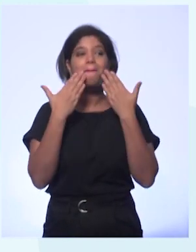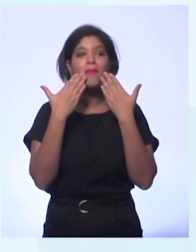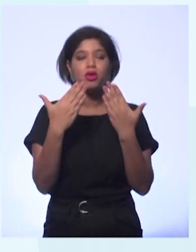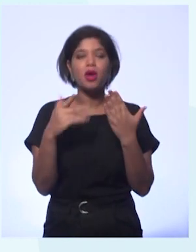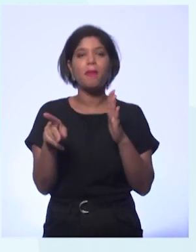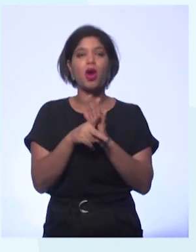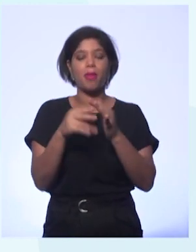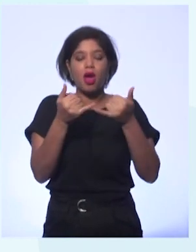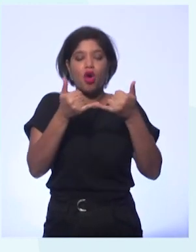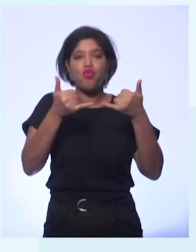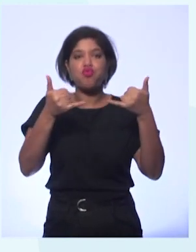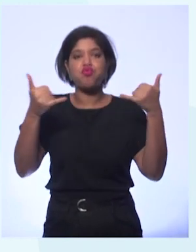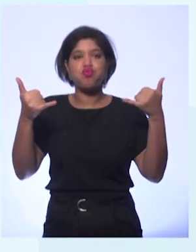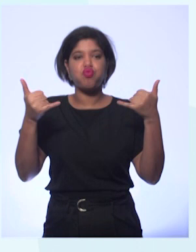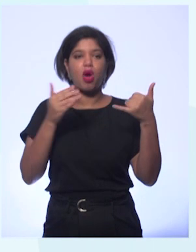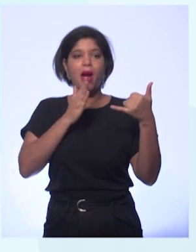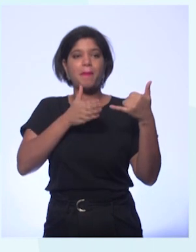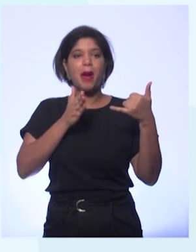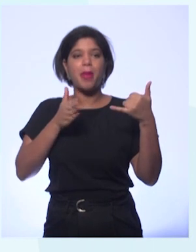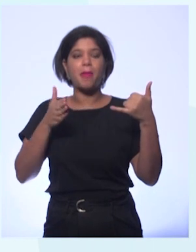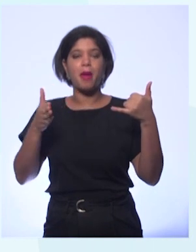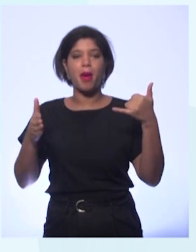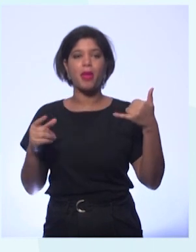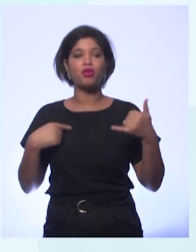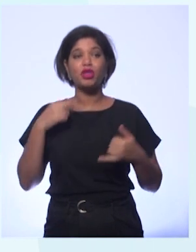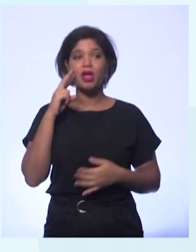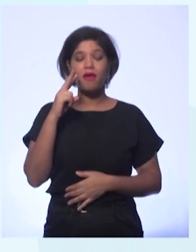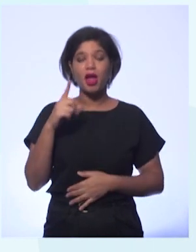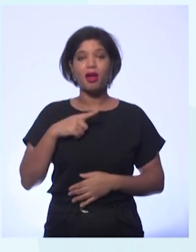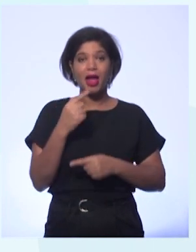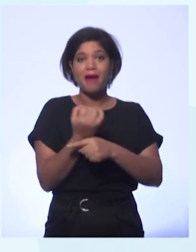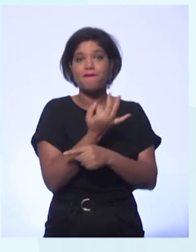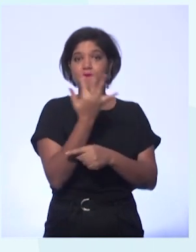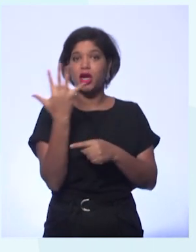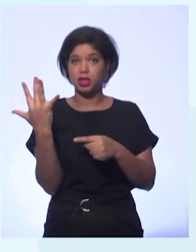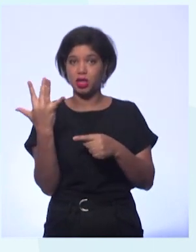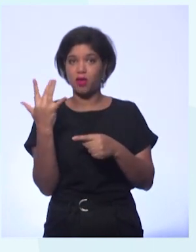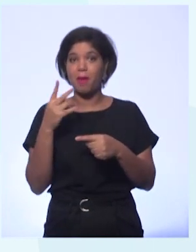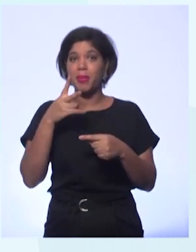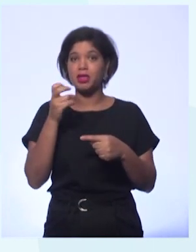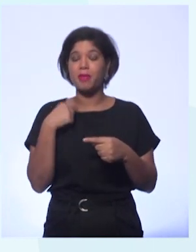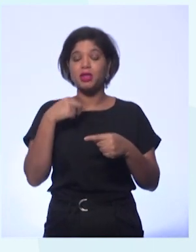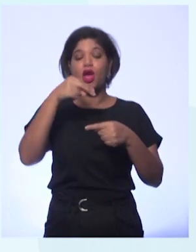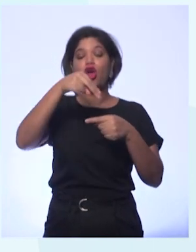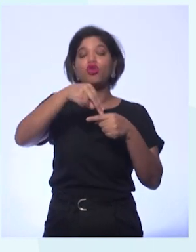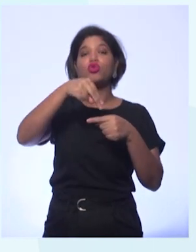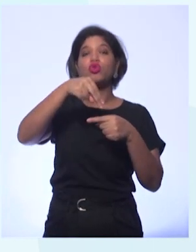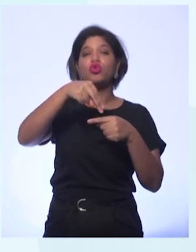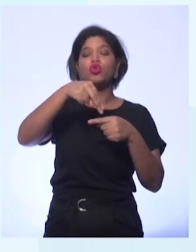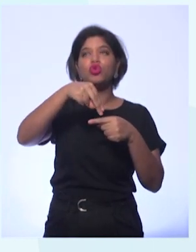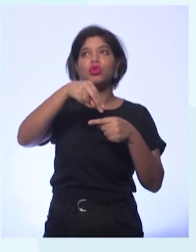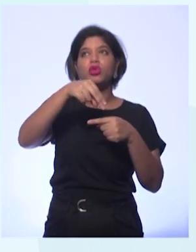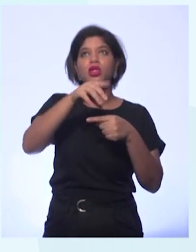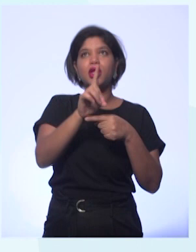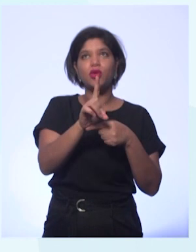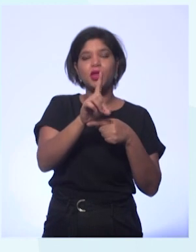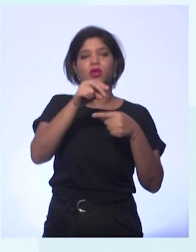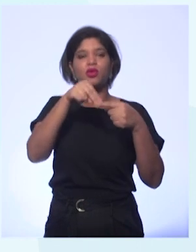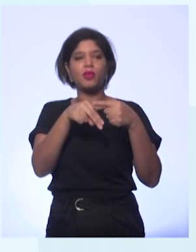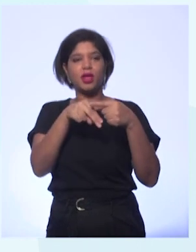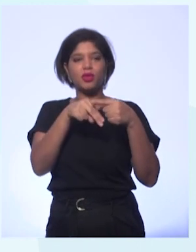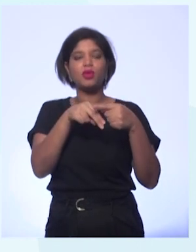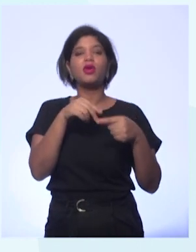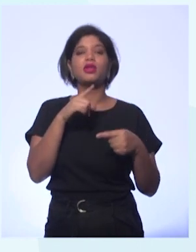na reta numérica. O que a gente vai fazer hoje é olhar para a fração, observar numerador e denominador, decidir se ela é aparente,